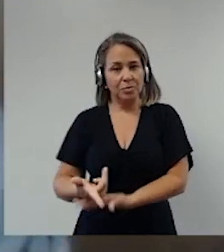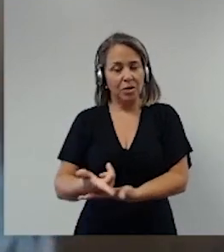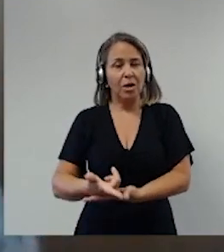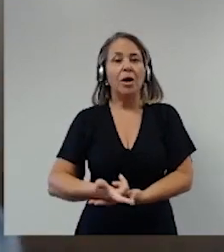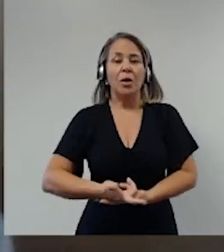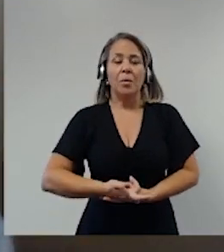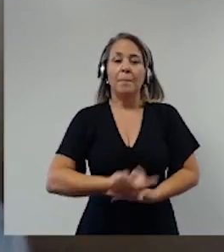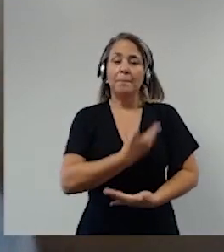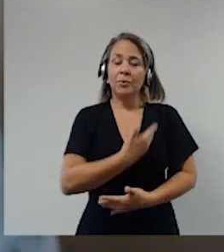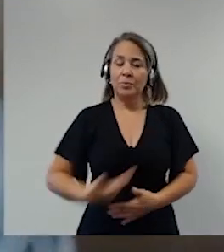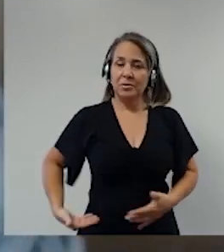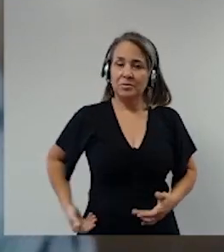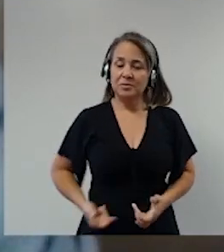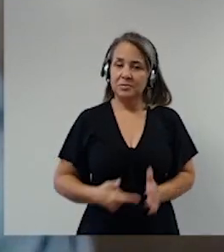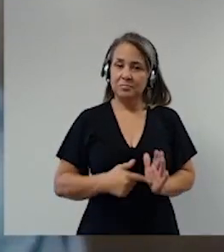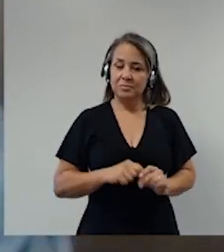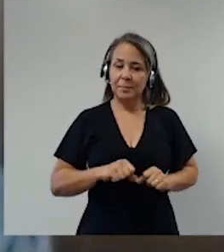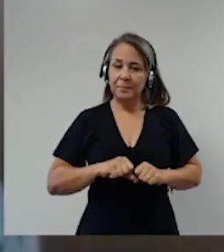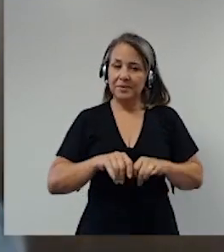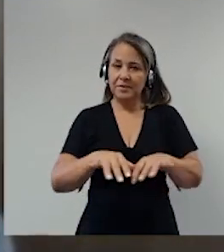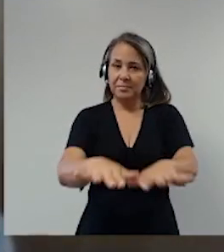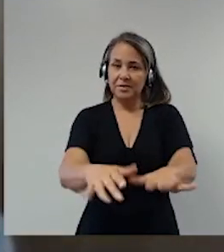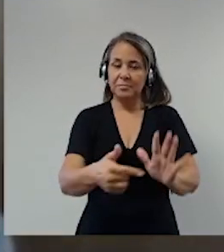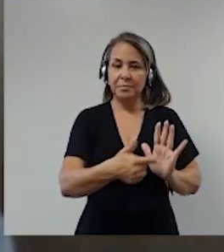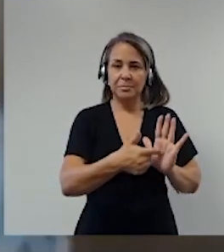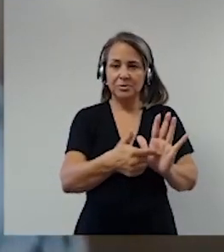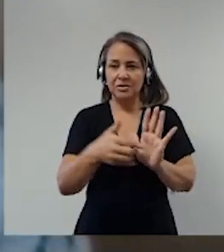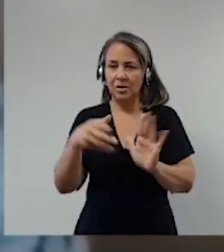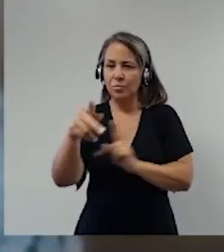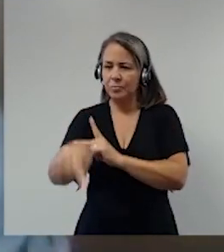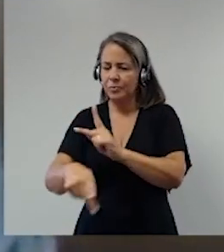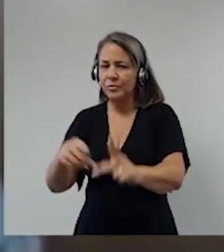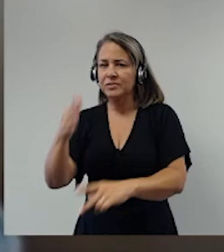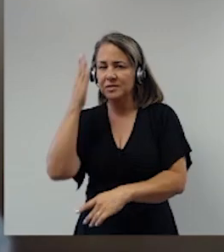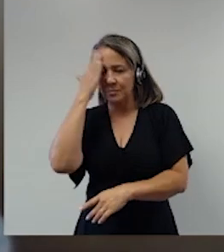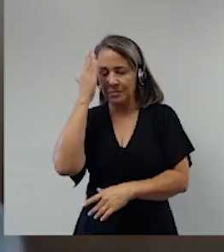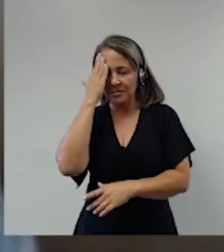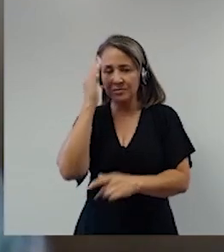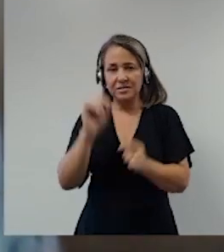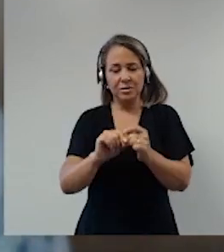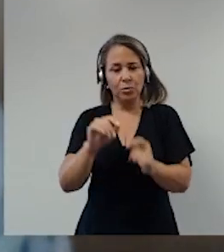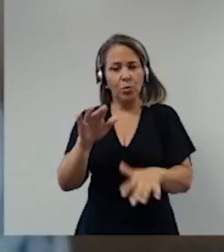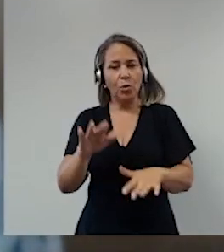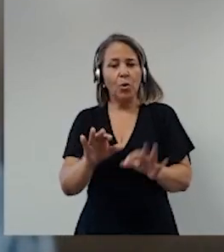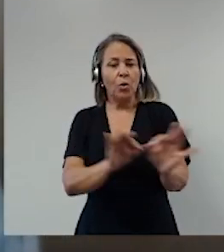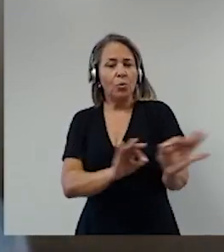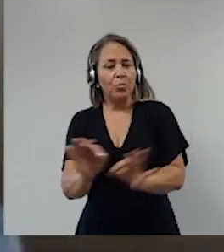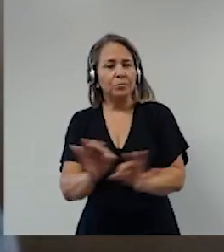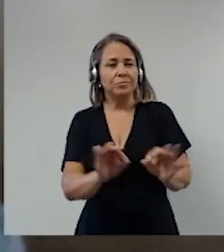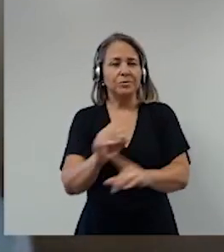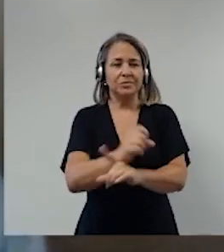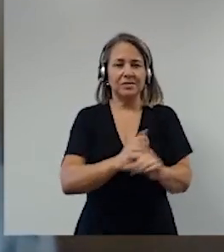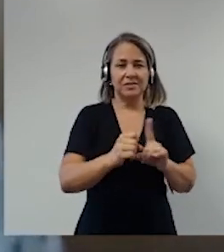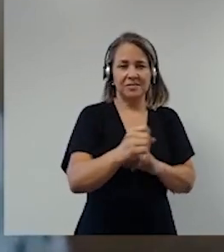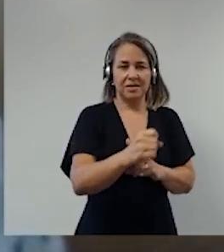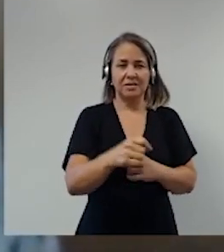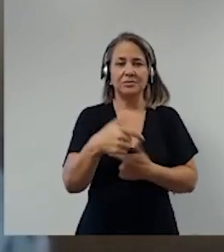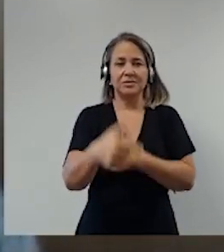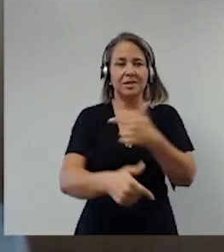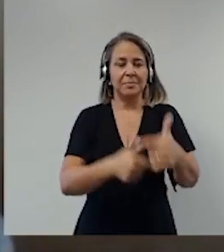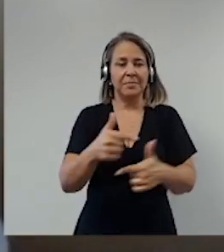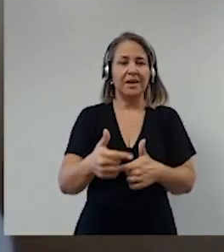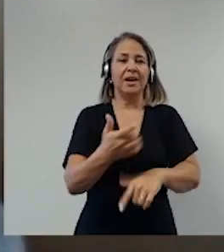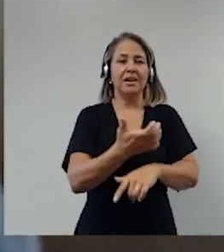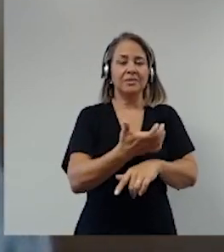à pandemia, até mesmo para que a população possa fazer o controle social da atividade do Estado